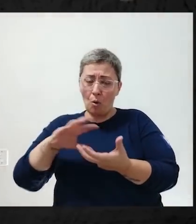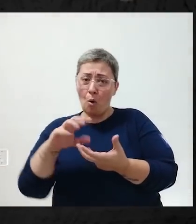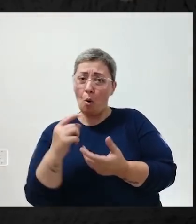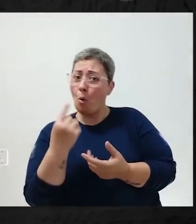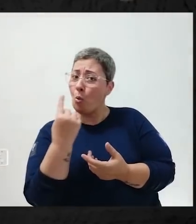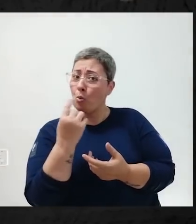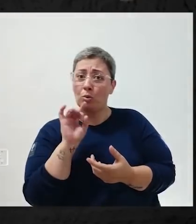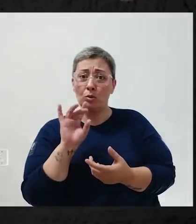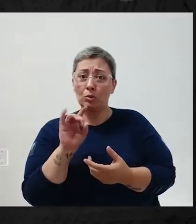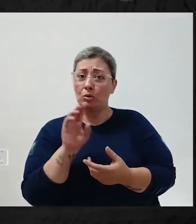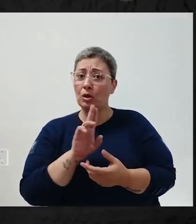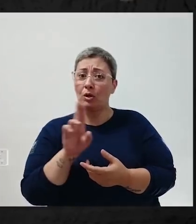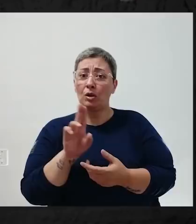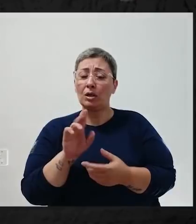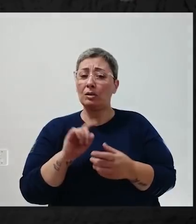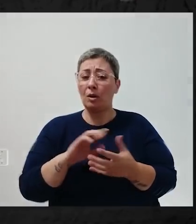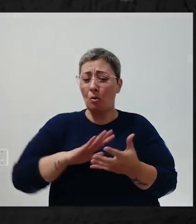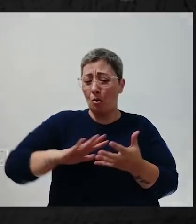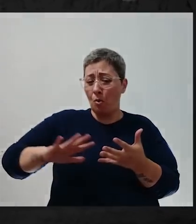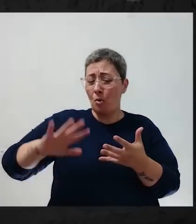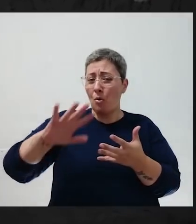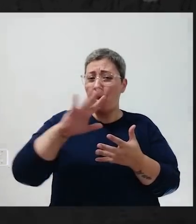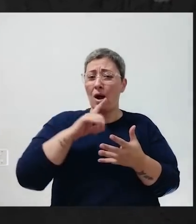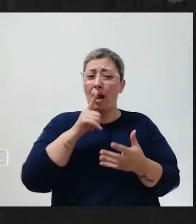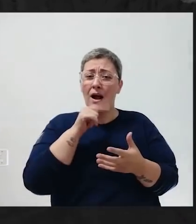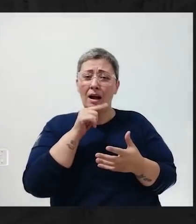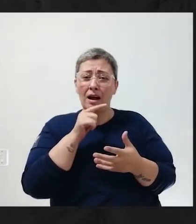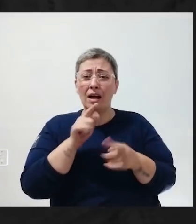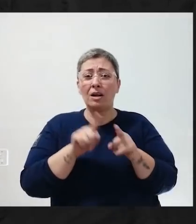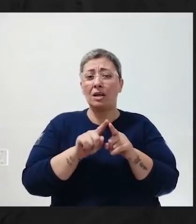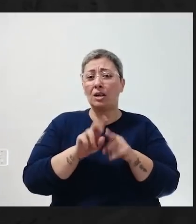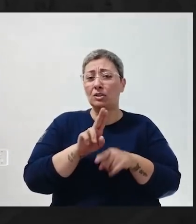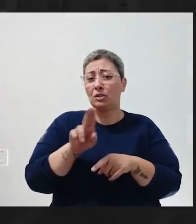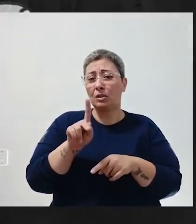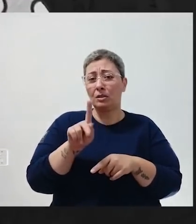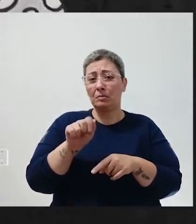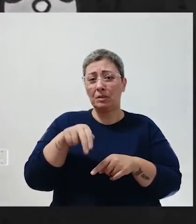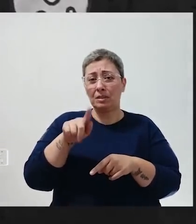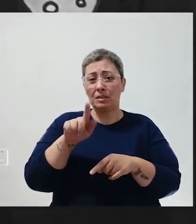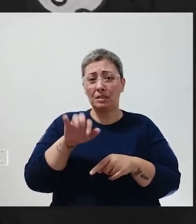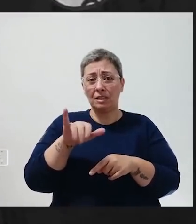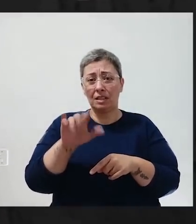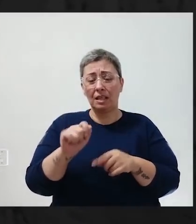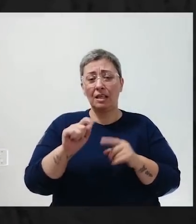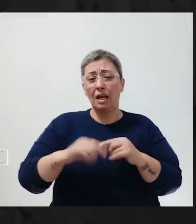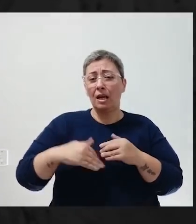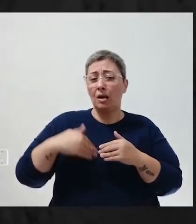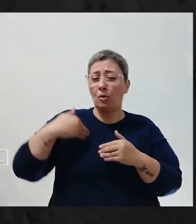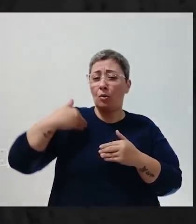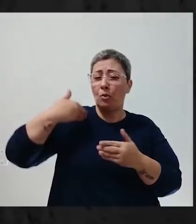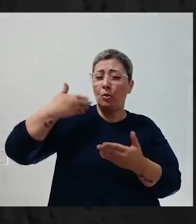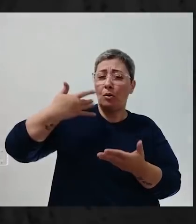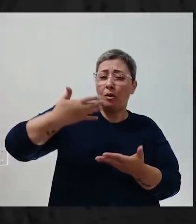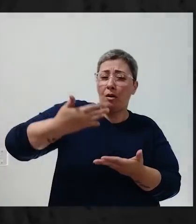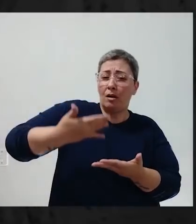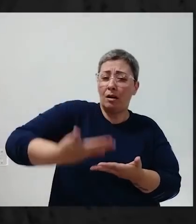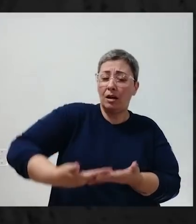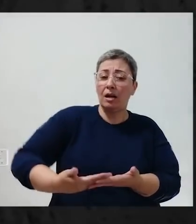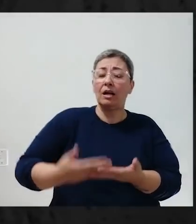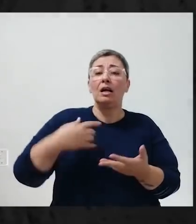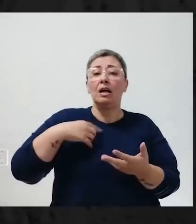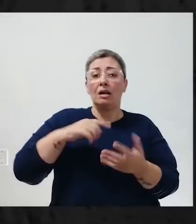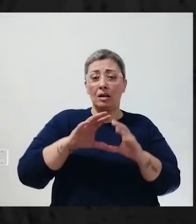tinha um só continente, enorme e cercado por muita água, chamado Pangeia. Durante todo